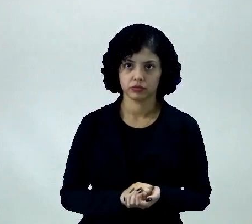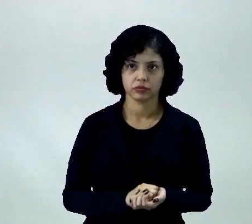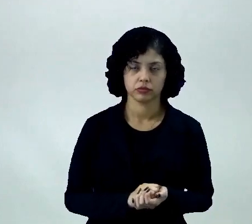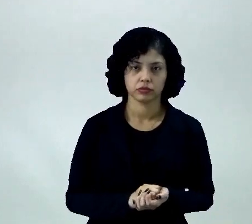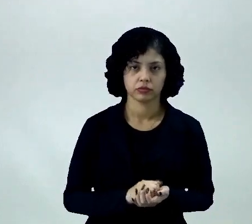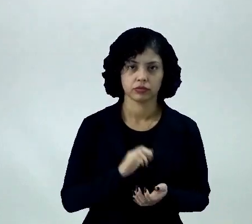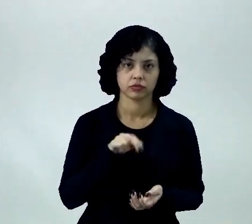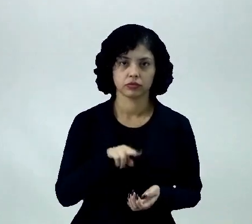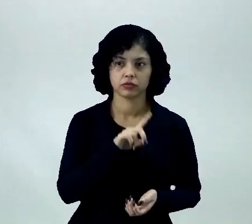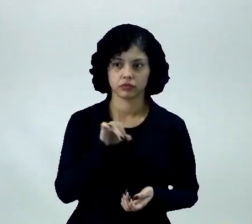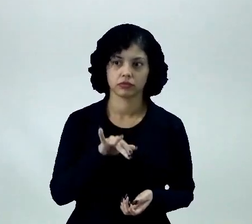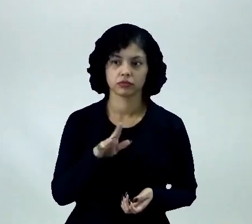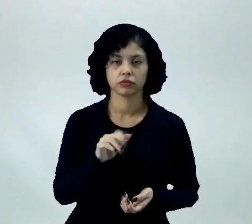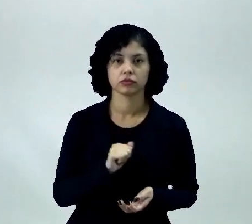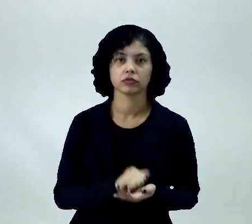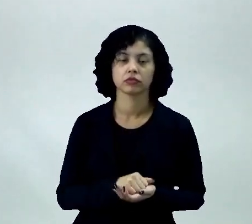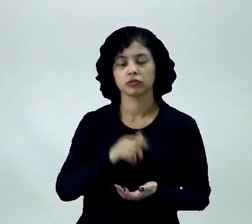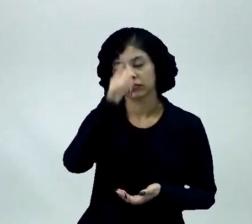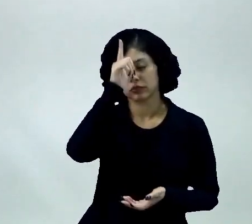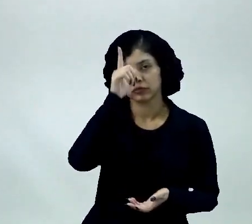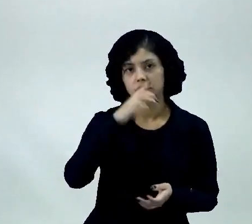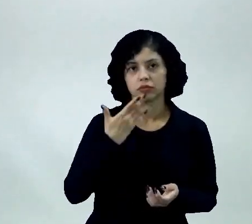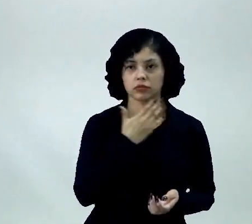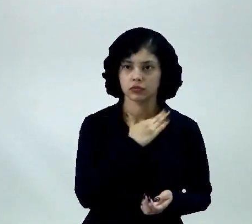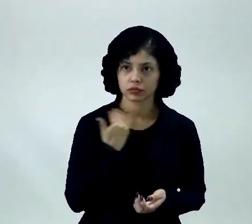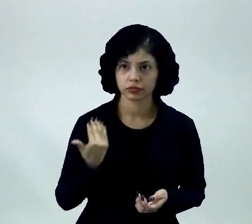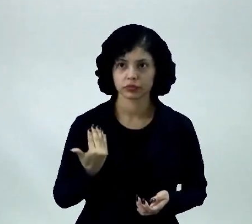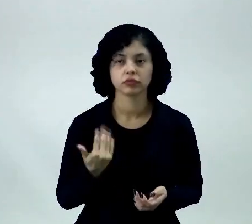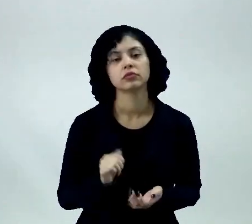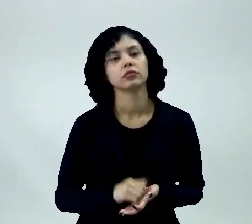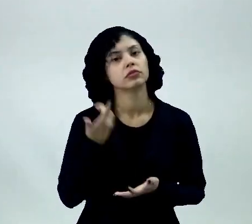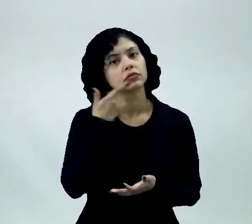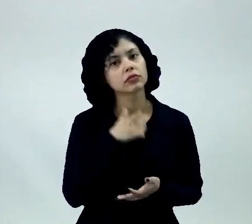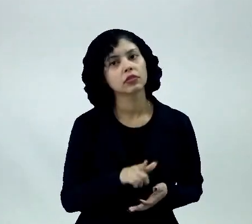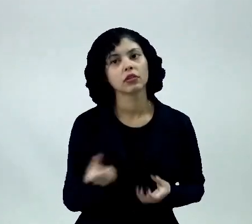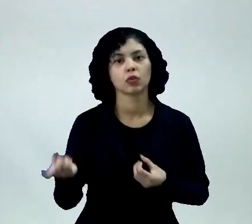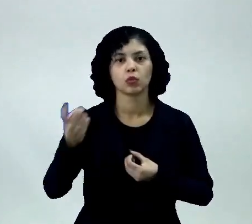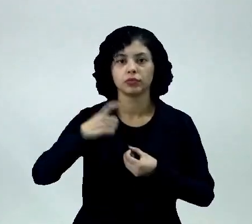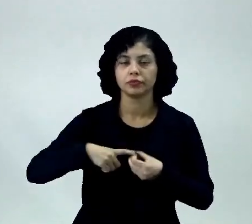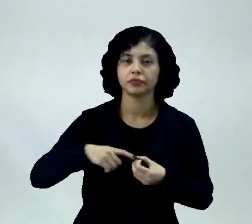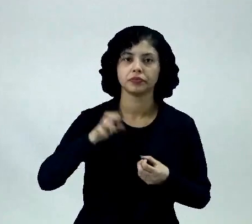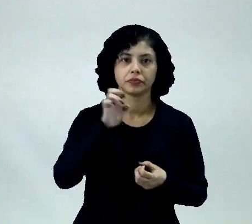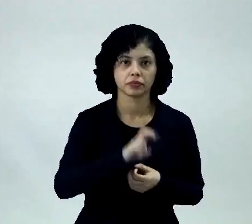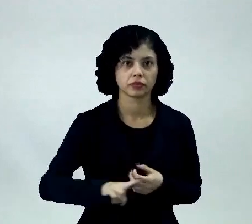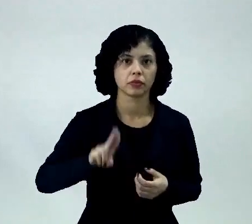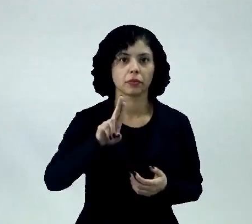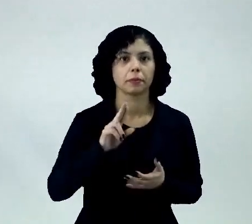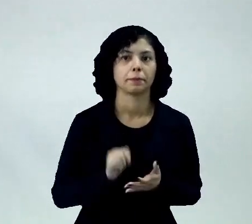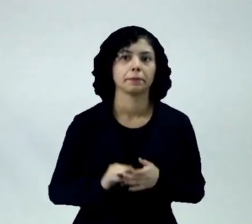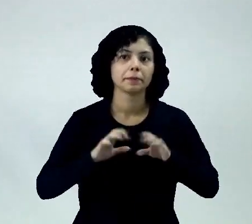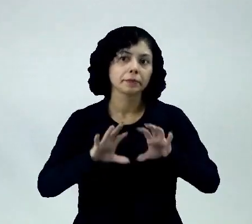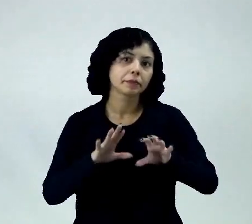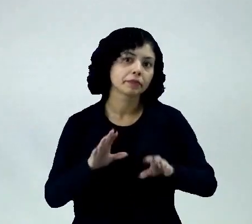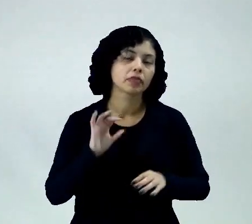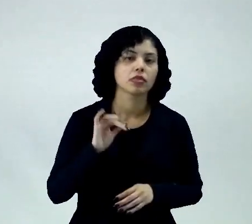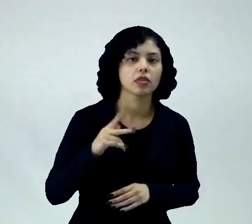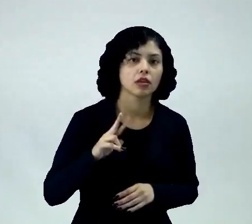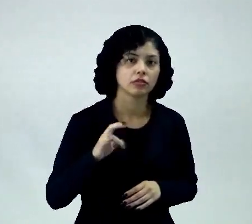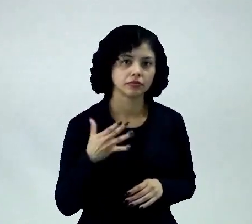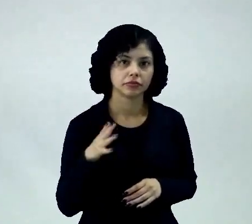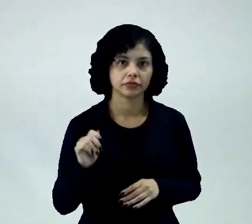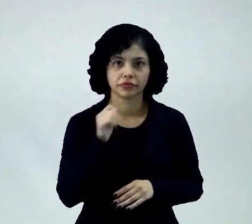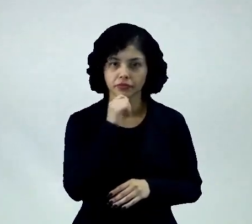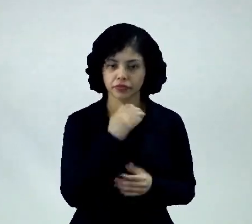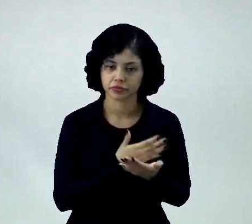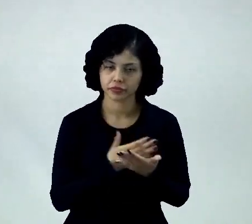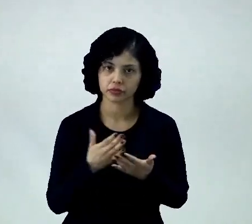os nazistas vão se rendendo, os alemães vão caindo, né, eles vão conseguindo retomar a Europa, né. Nessa operação, né, que se